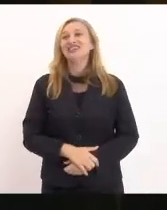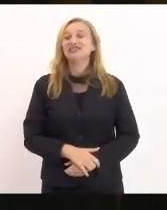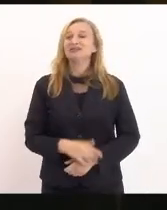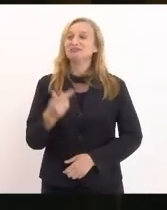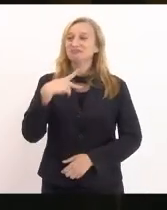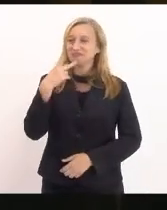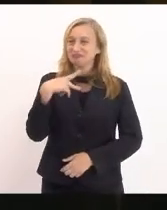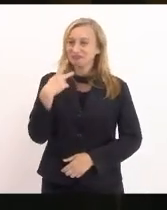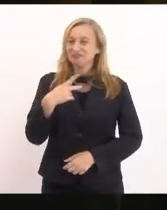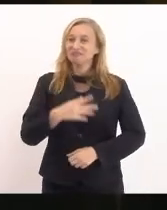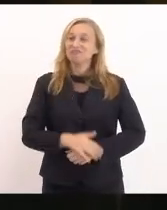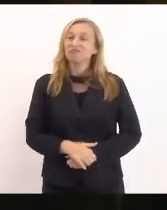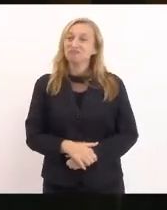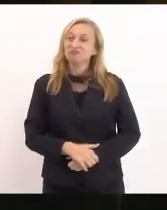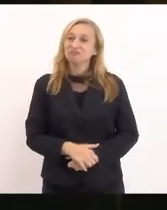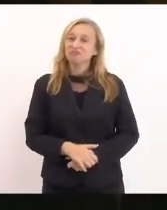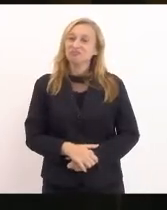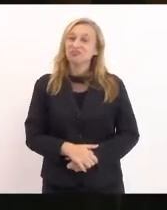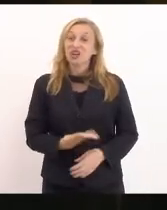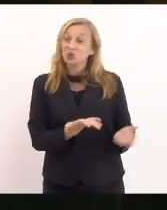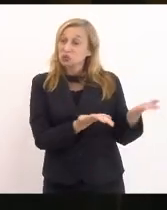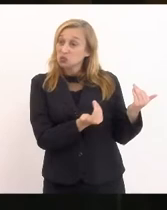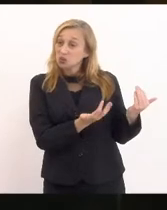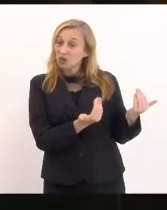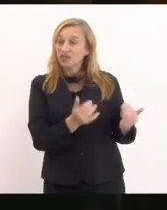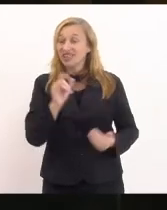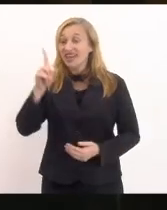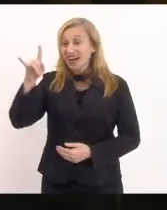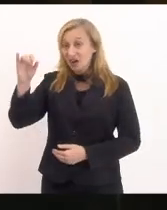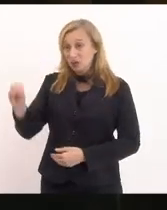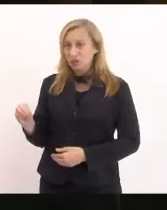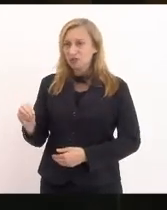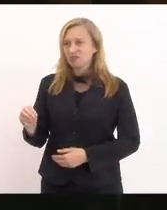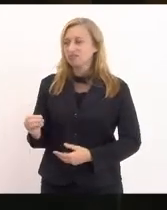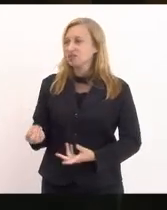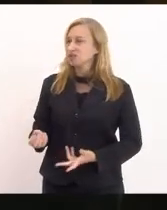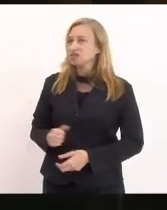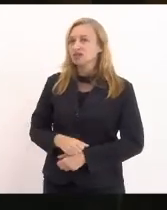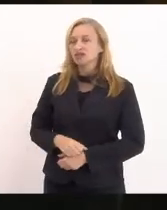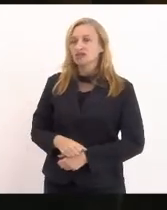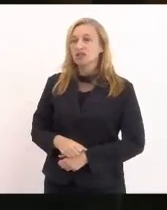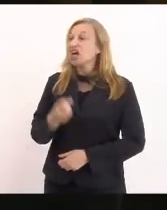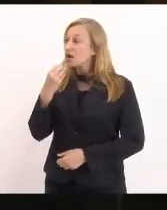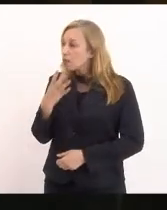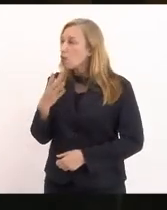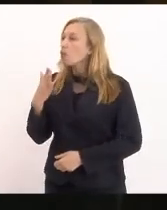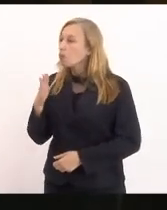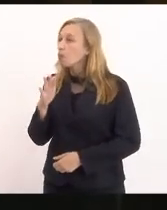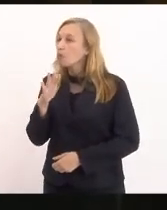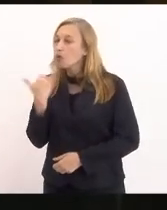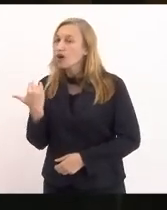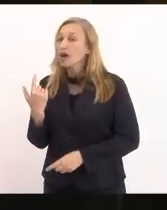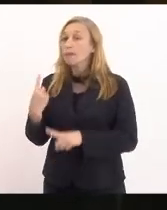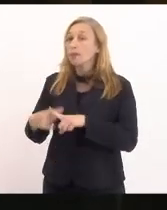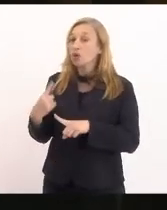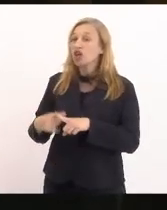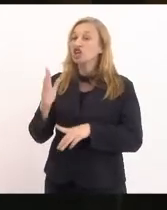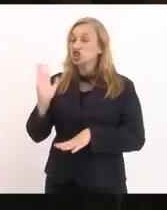disse que esse jovem Iago merecia morrer porque já tinha passagem pela